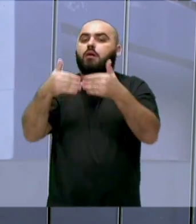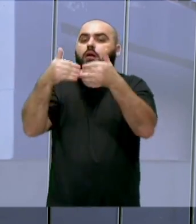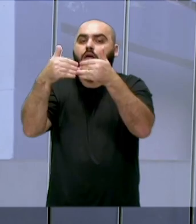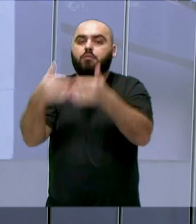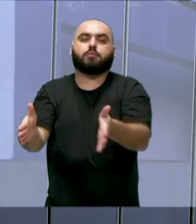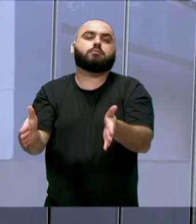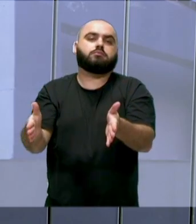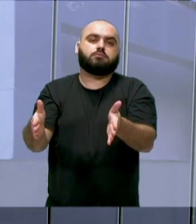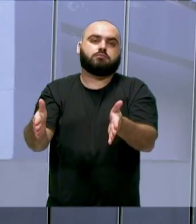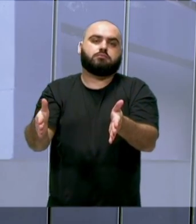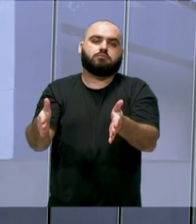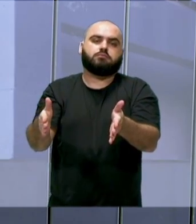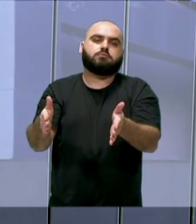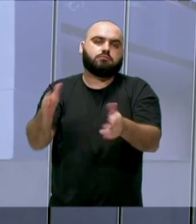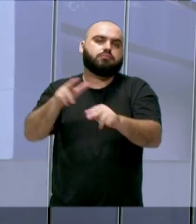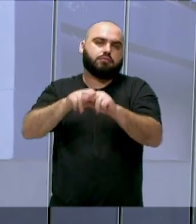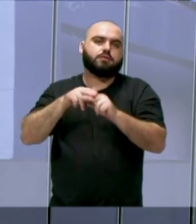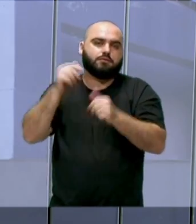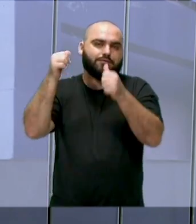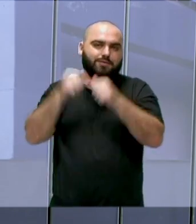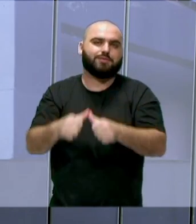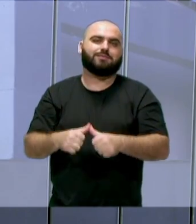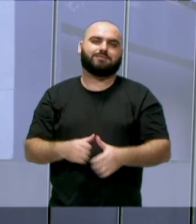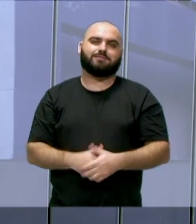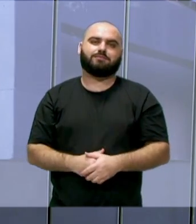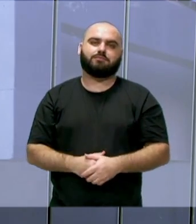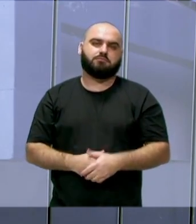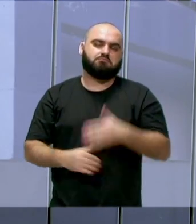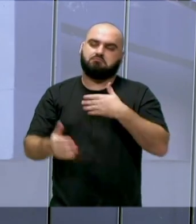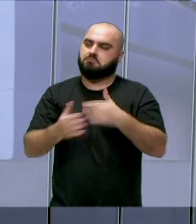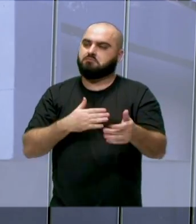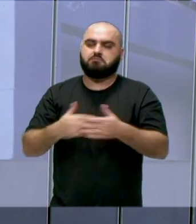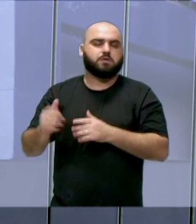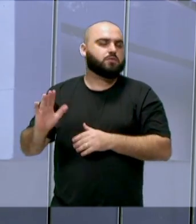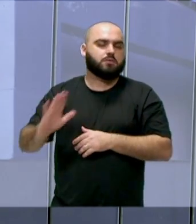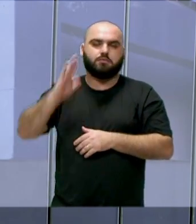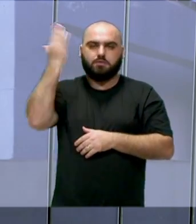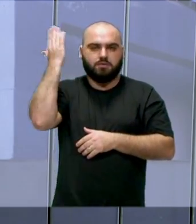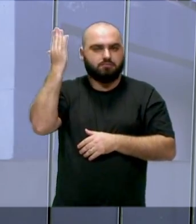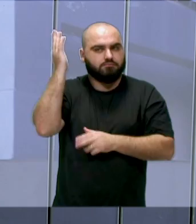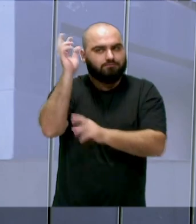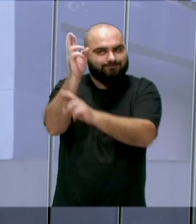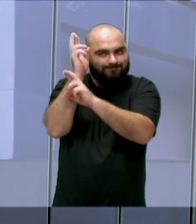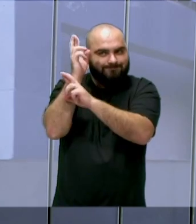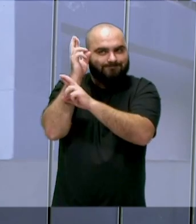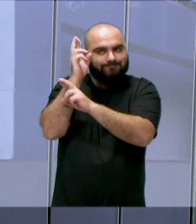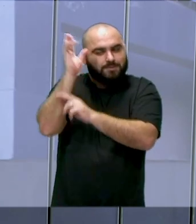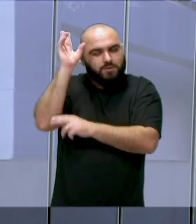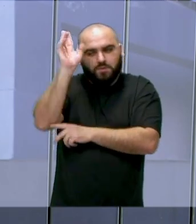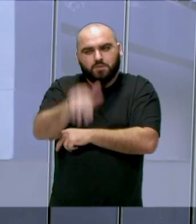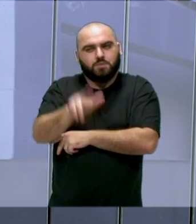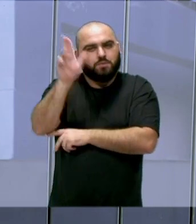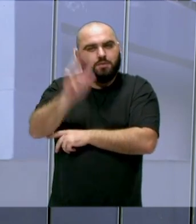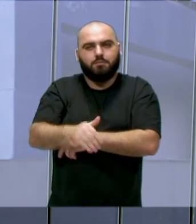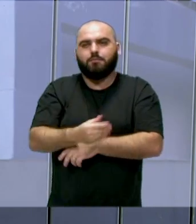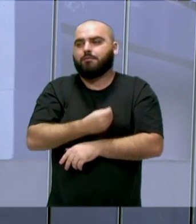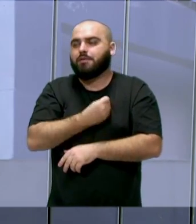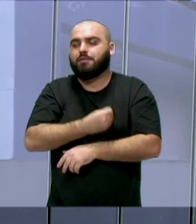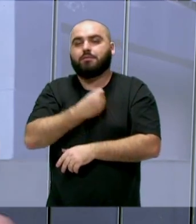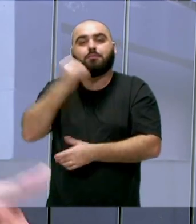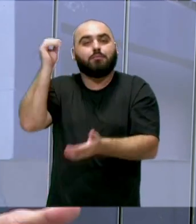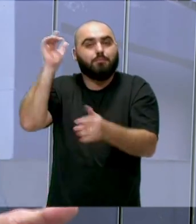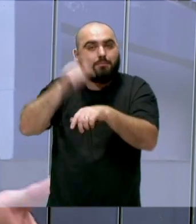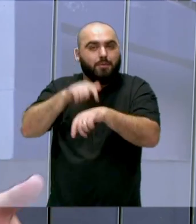serem essenciais. E acabou se tornando. Então aconteça o que acontecer, né? Tomara que nunca mais a gente venha viver um momento como a